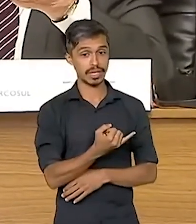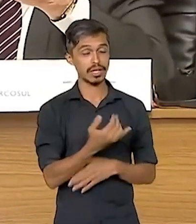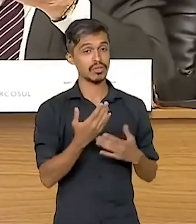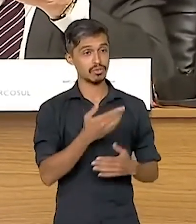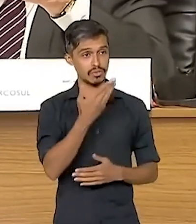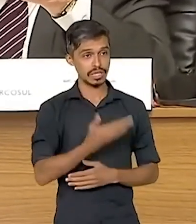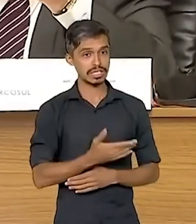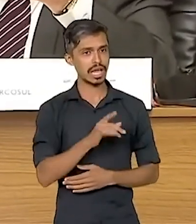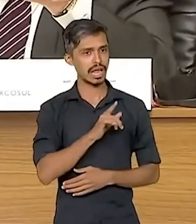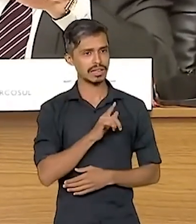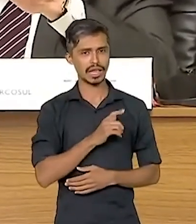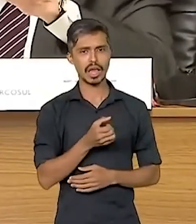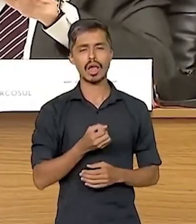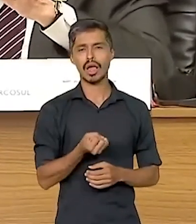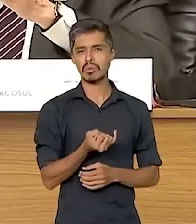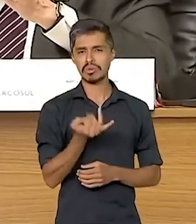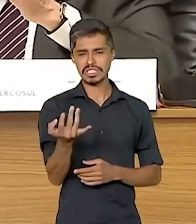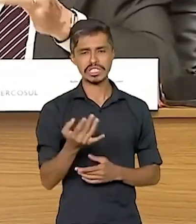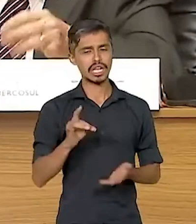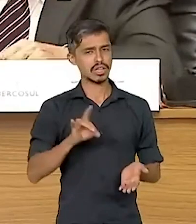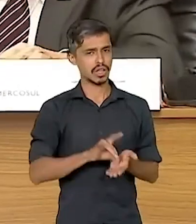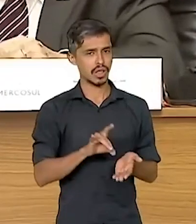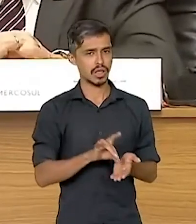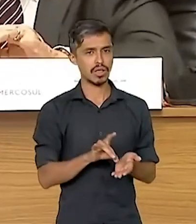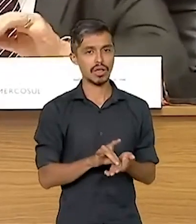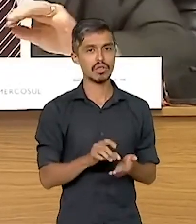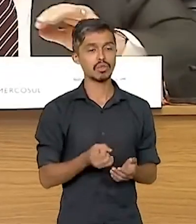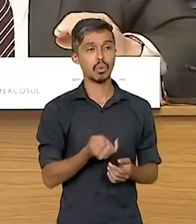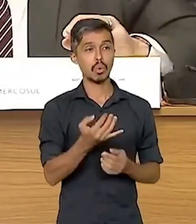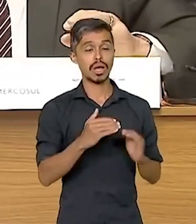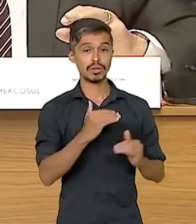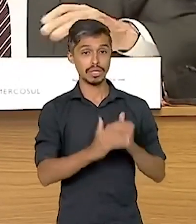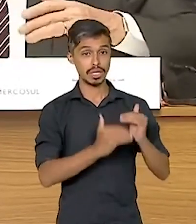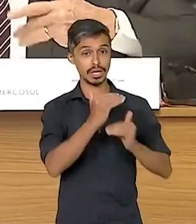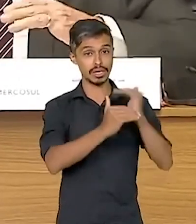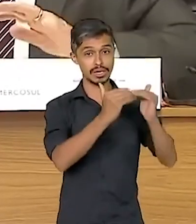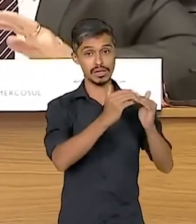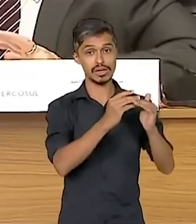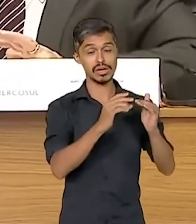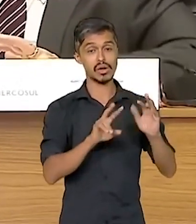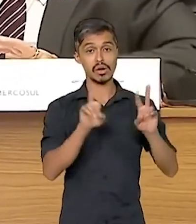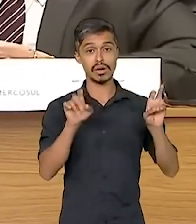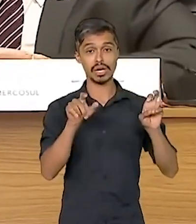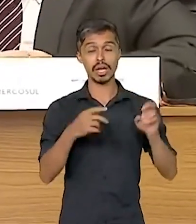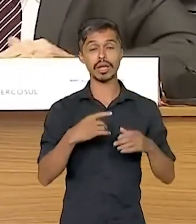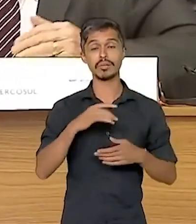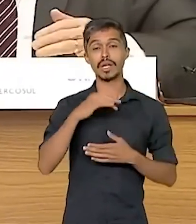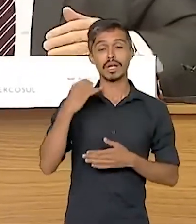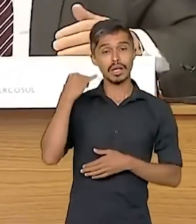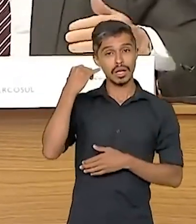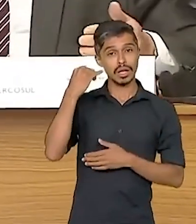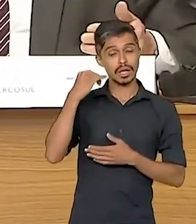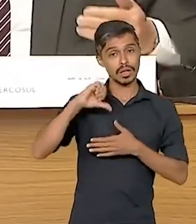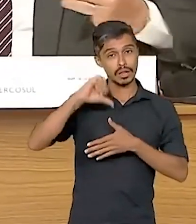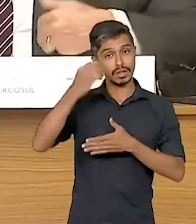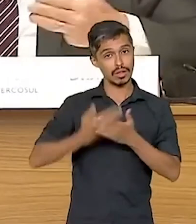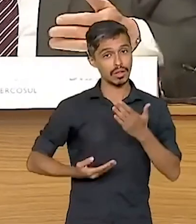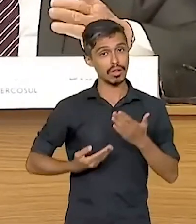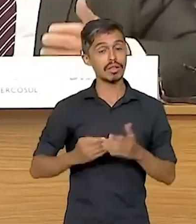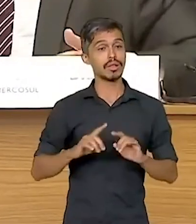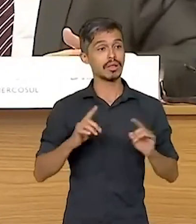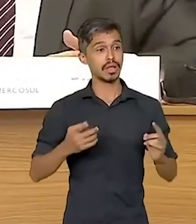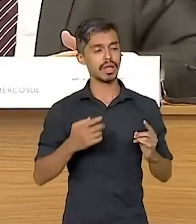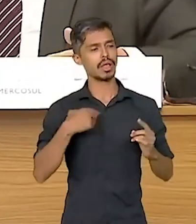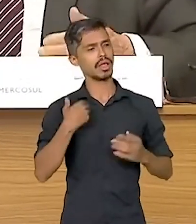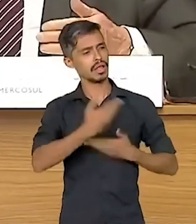Você deve ter os números oficiais do quanto evoluiu a questão do Mercosul. Não só a relação entre